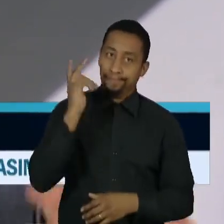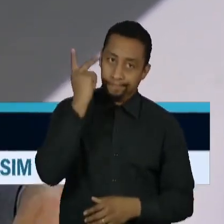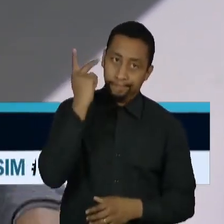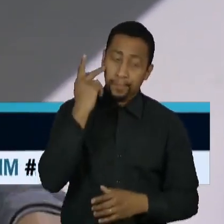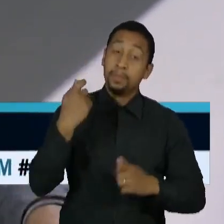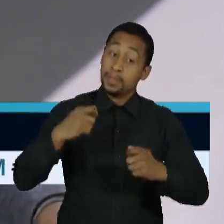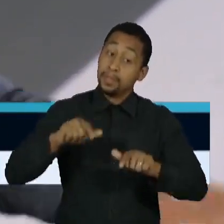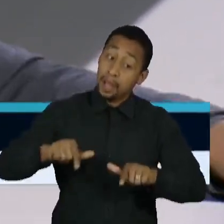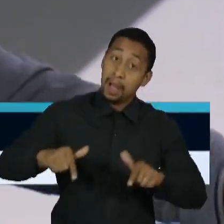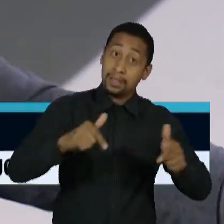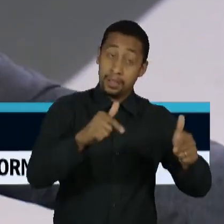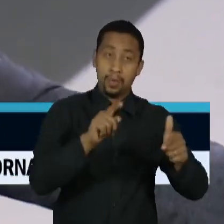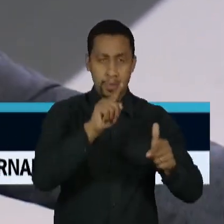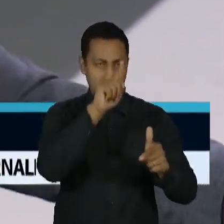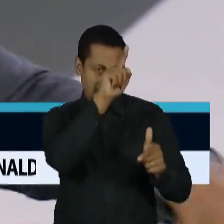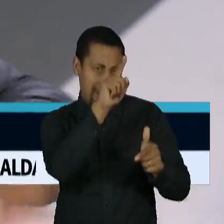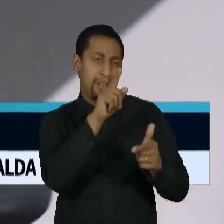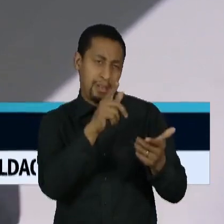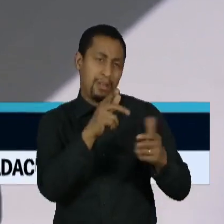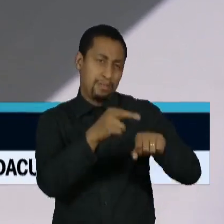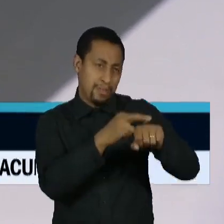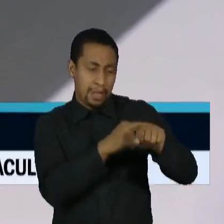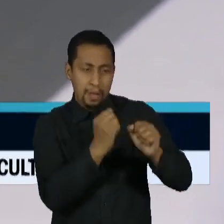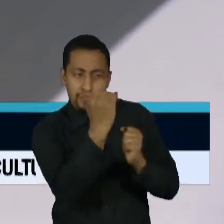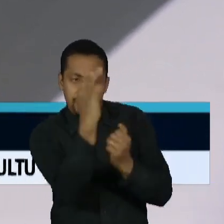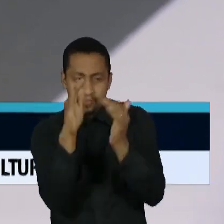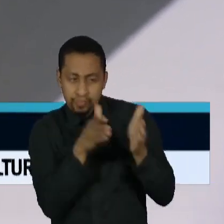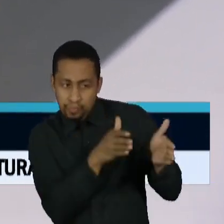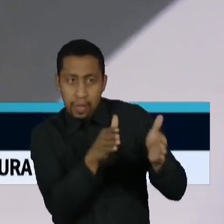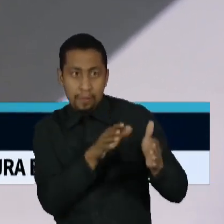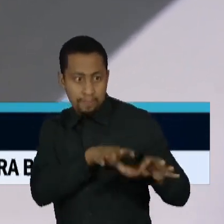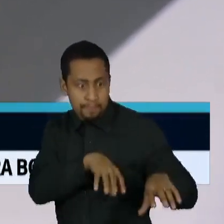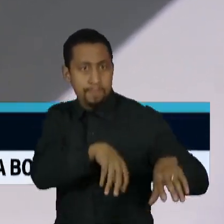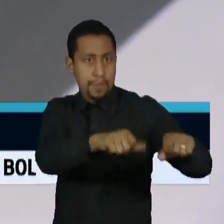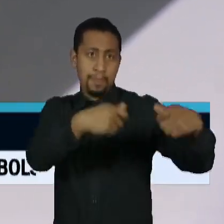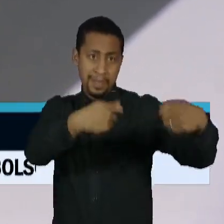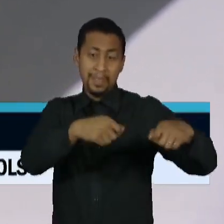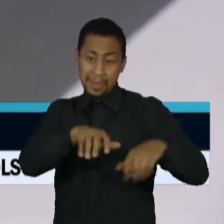as ruas de ouro e os crimes lá na selva, mas também os crimes aqui do asfalto.